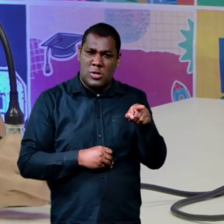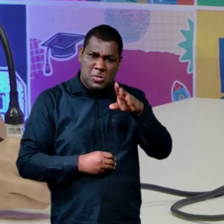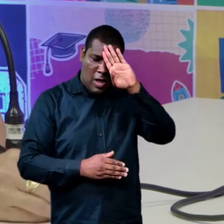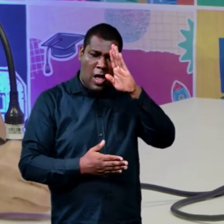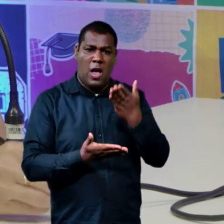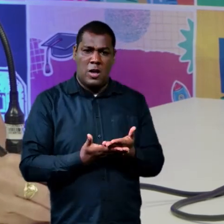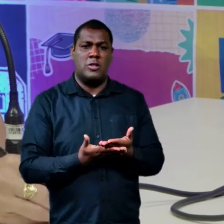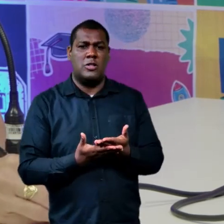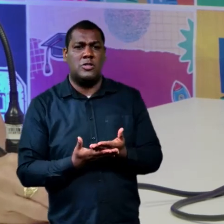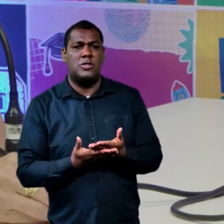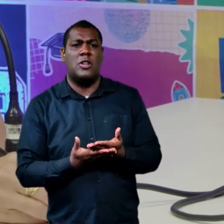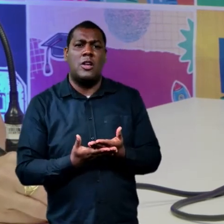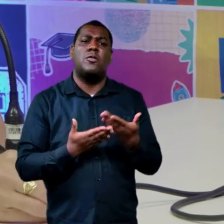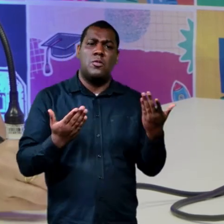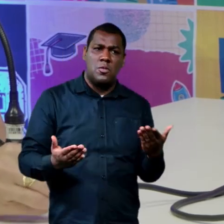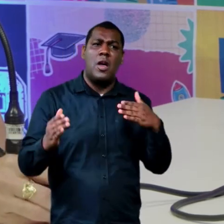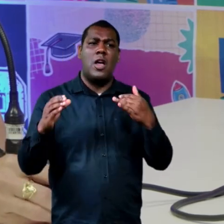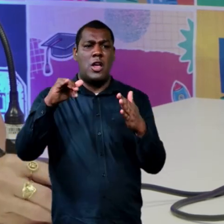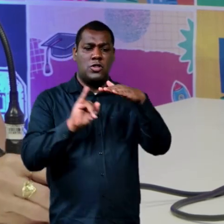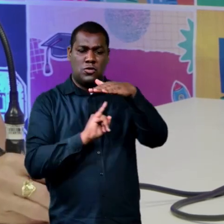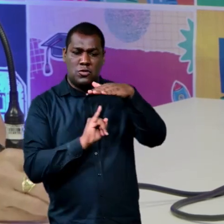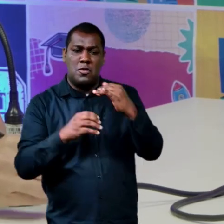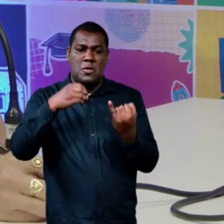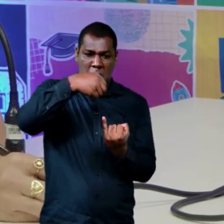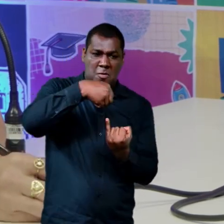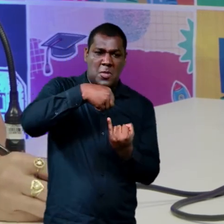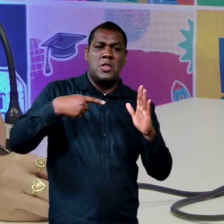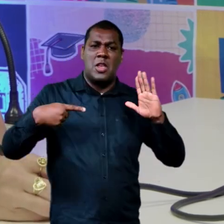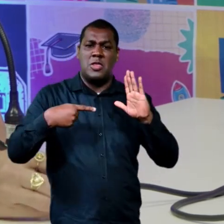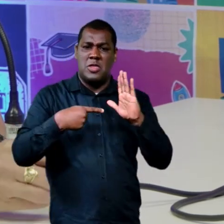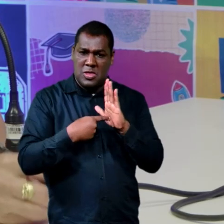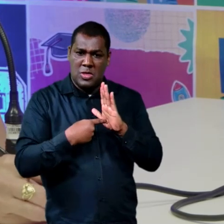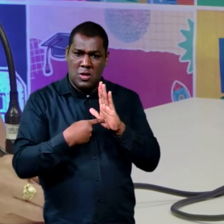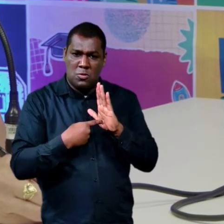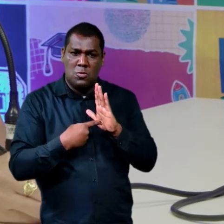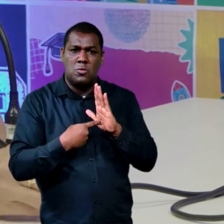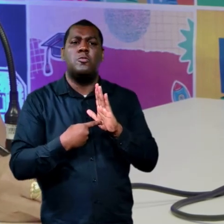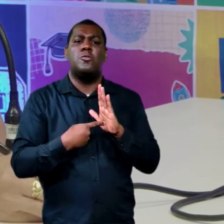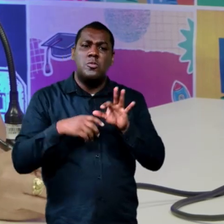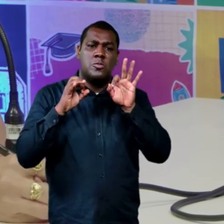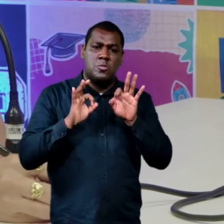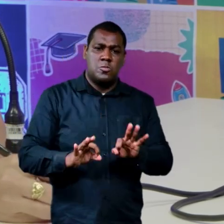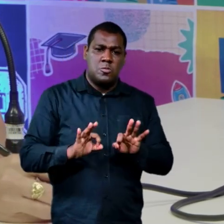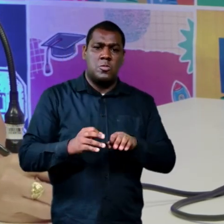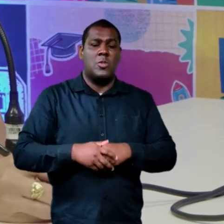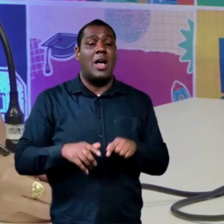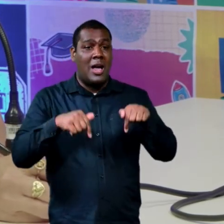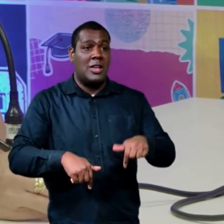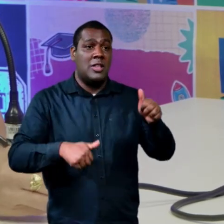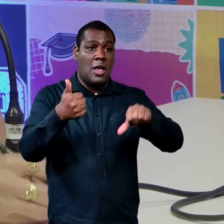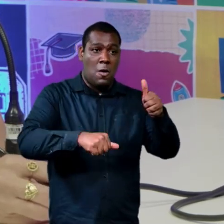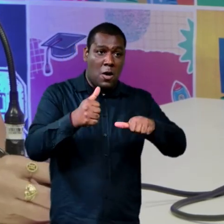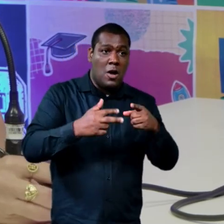confiantes, e buscar a instituição para denunciar de forma consciente, né, com boa fé. E aqui a Corregedoria e a